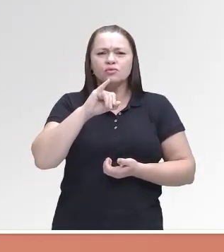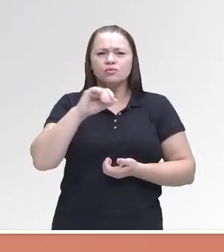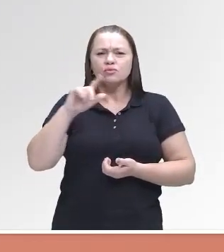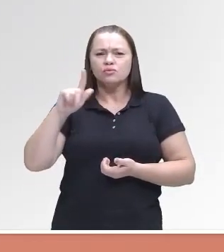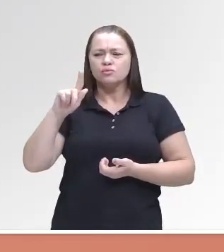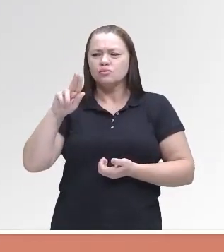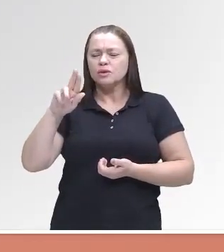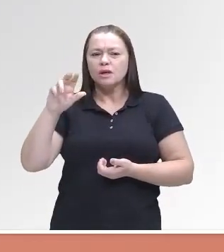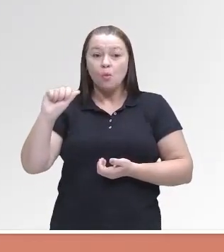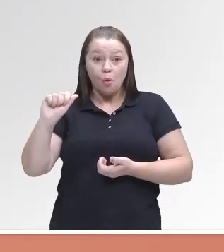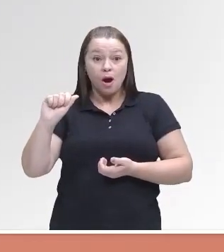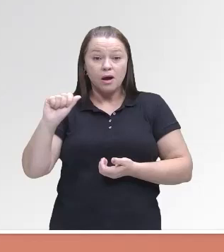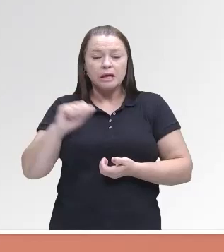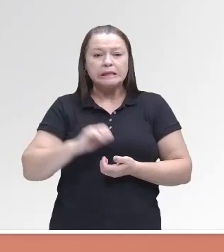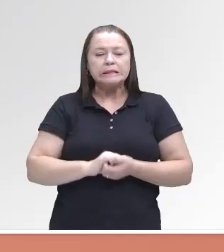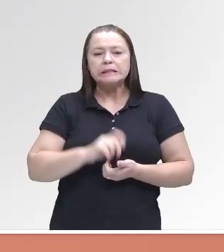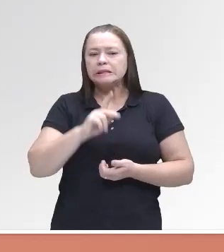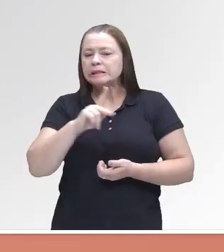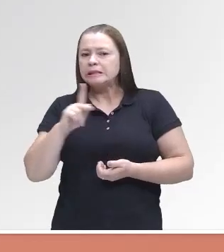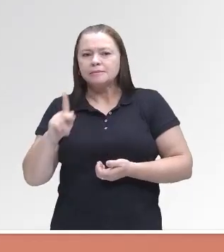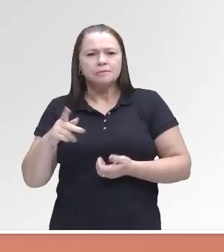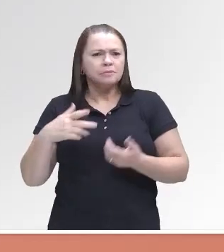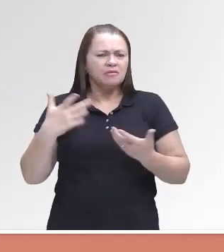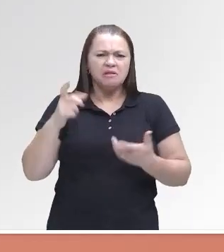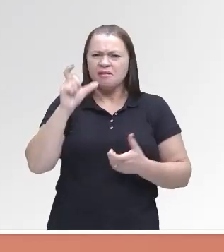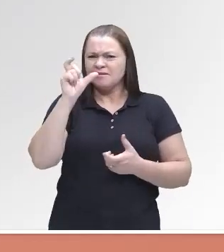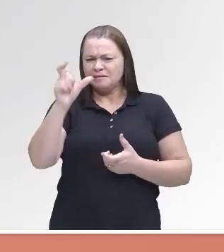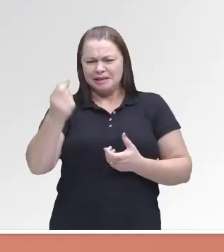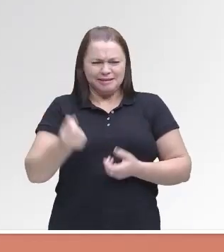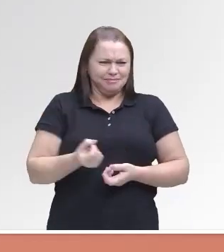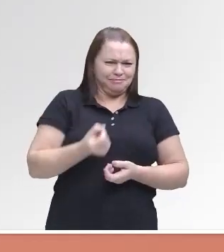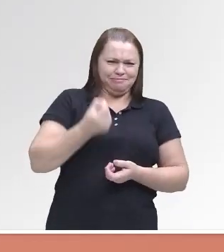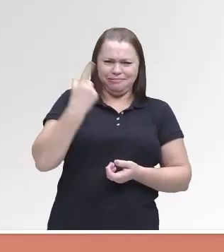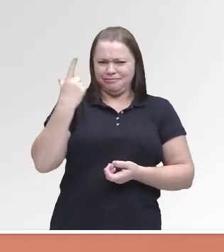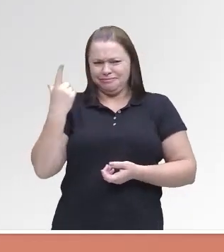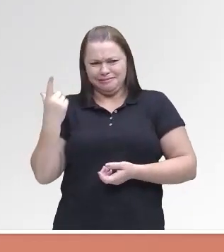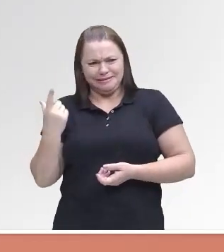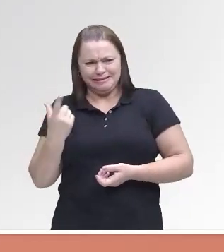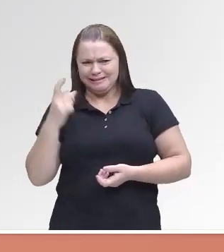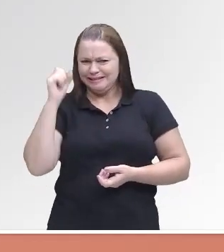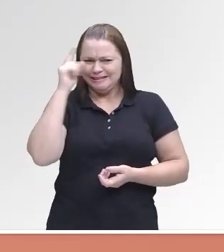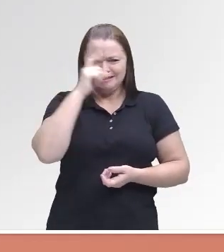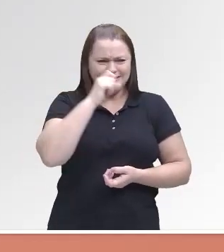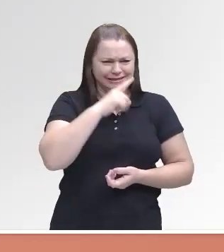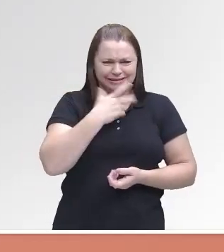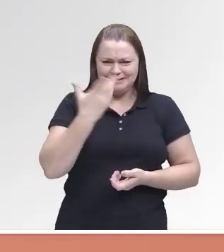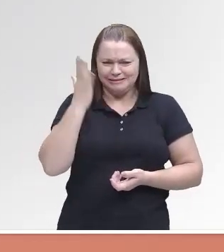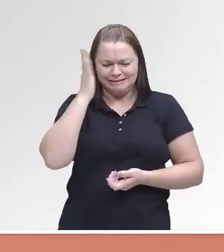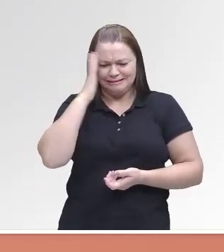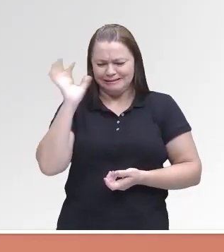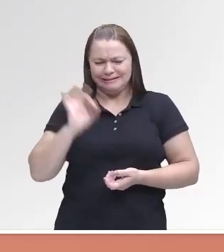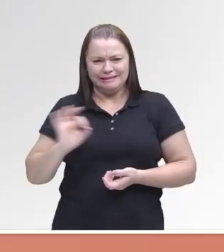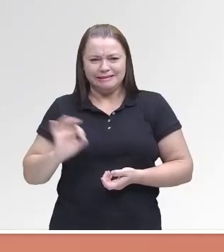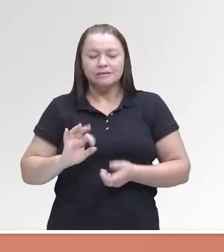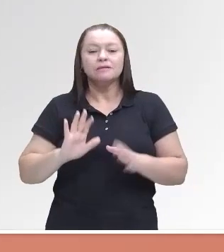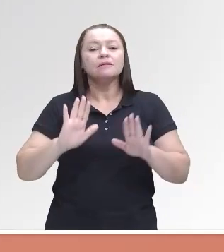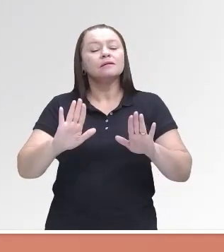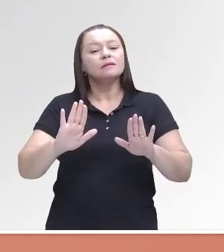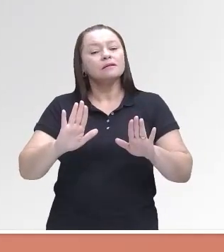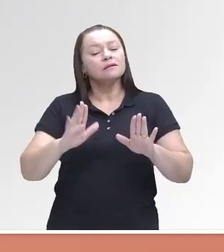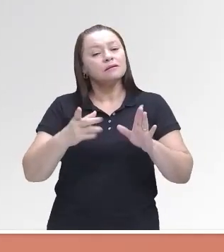Suiguá. Professora, a senhora está trazendo palavras muito difíceis. São